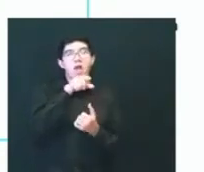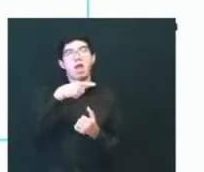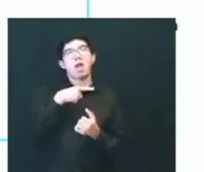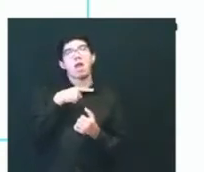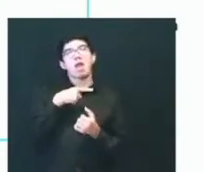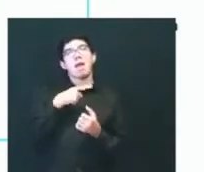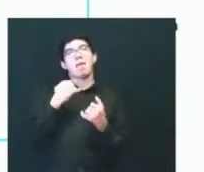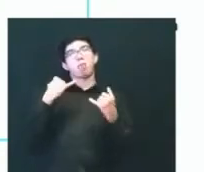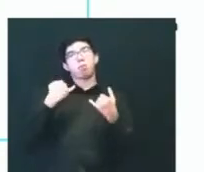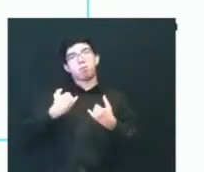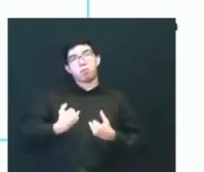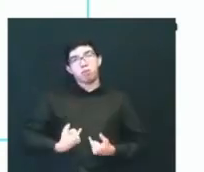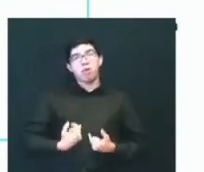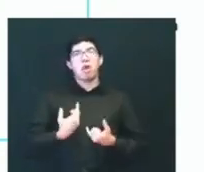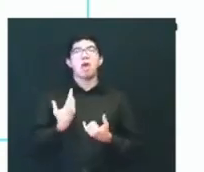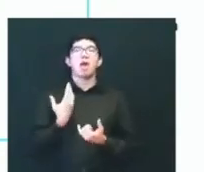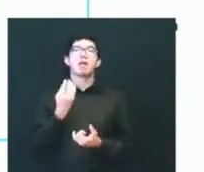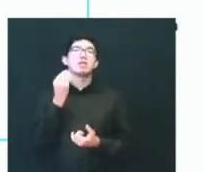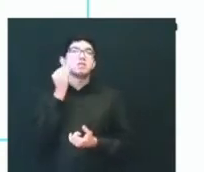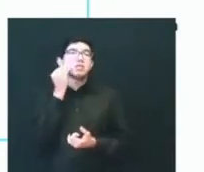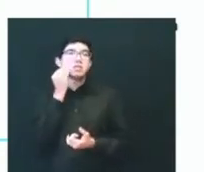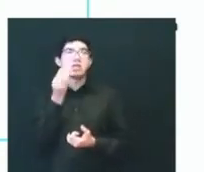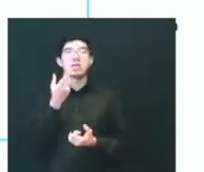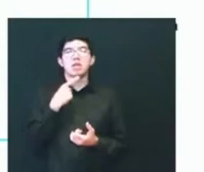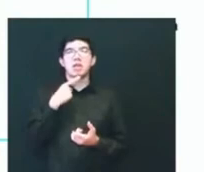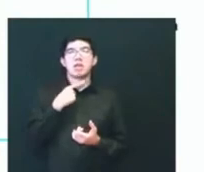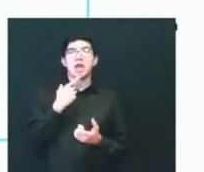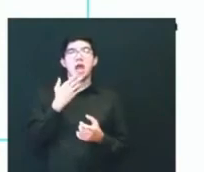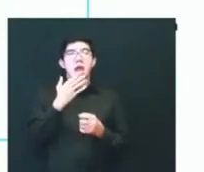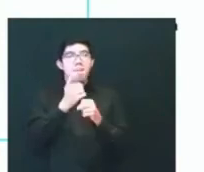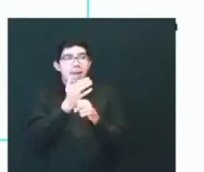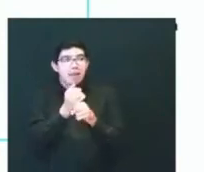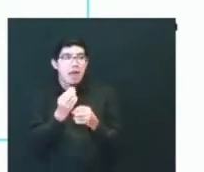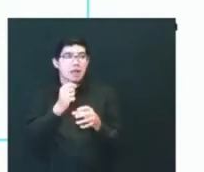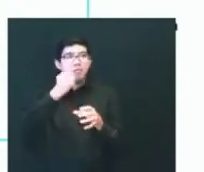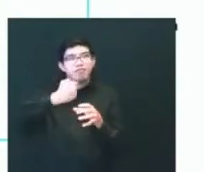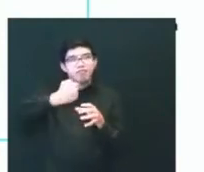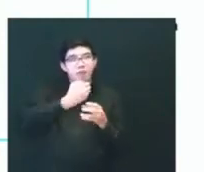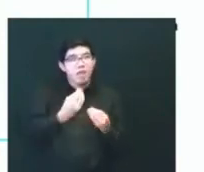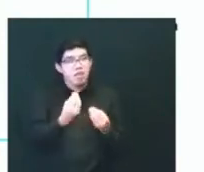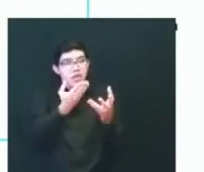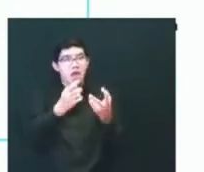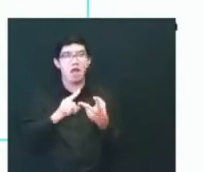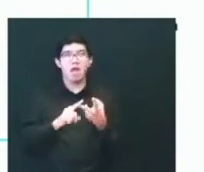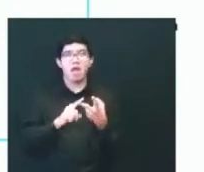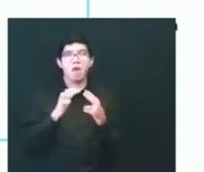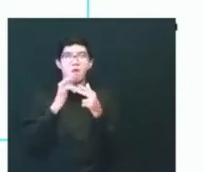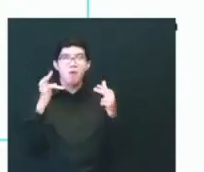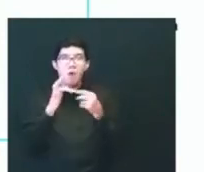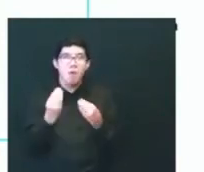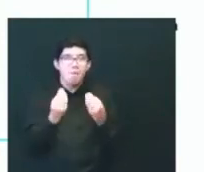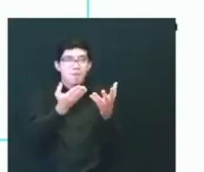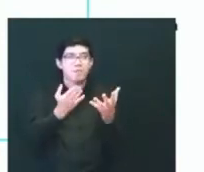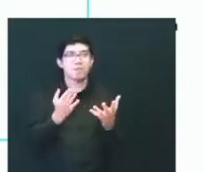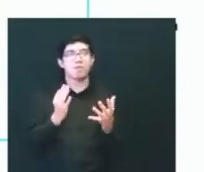alimentação. Às vezes, coloca uma alimentação mais molhada, um purezinho, já melhora muito e evita que ele perca peso logo